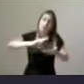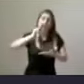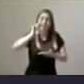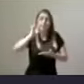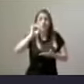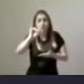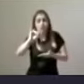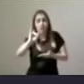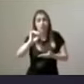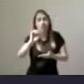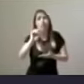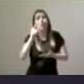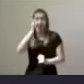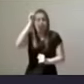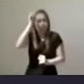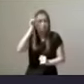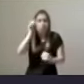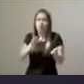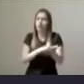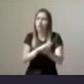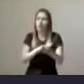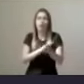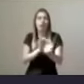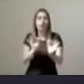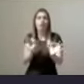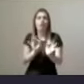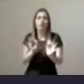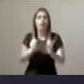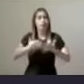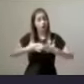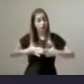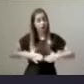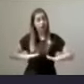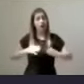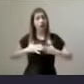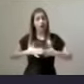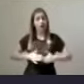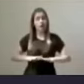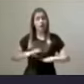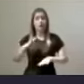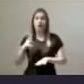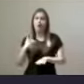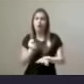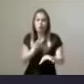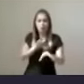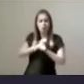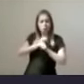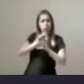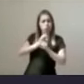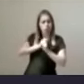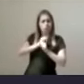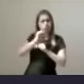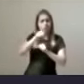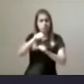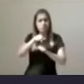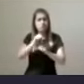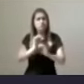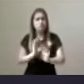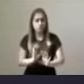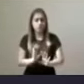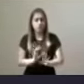e outros perderão a vida. Então, tenha calma, tranquilidade, que todos seremos contaminados e